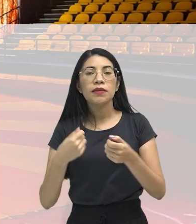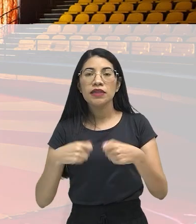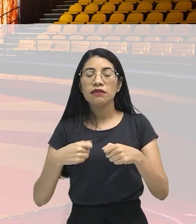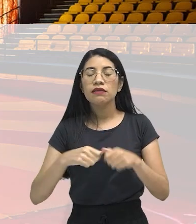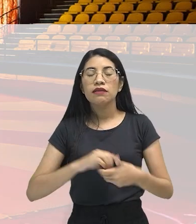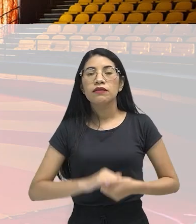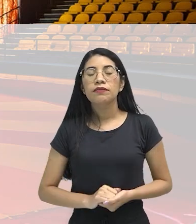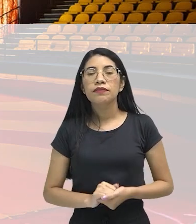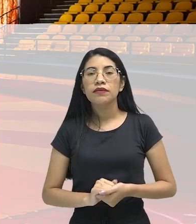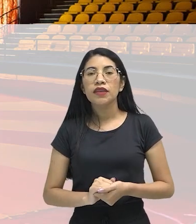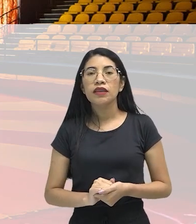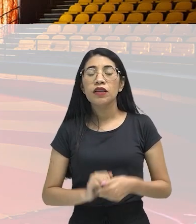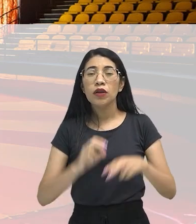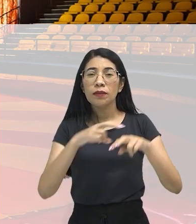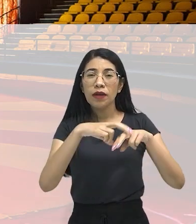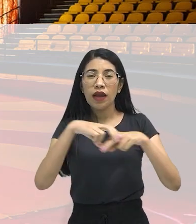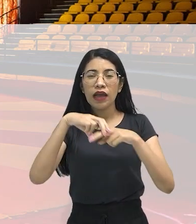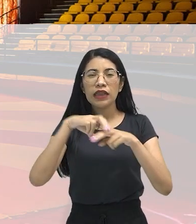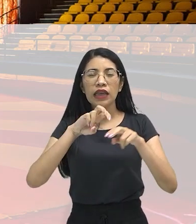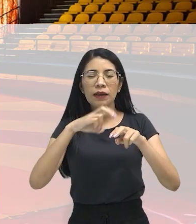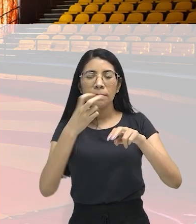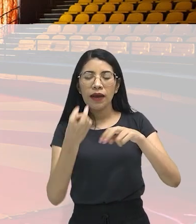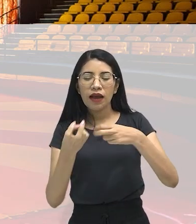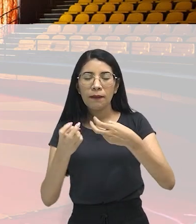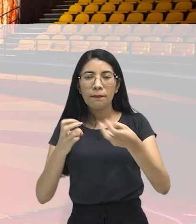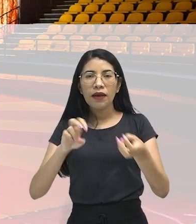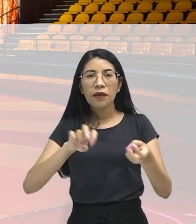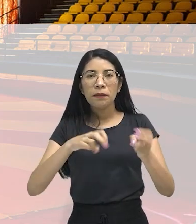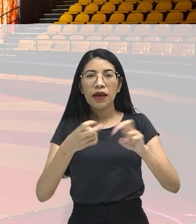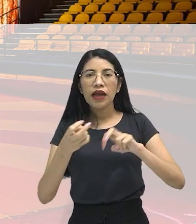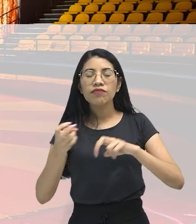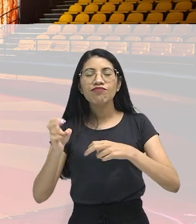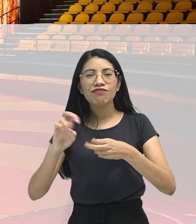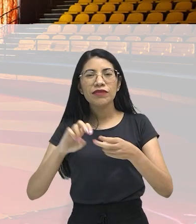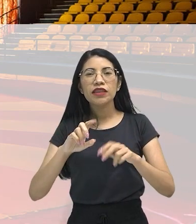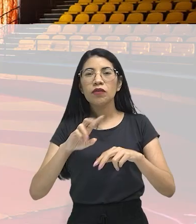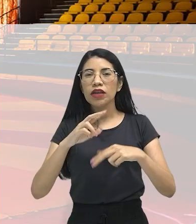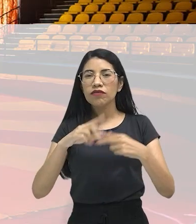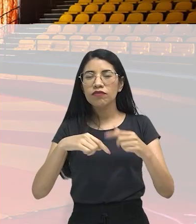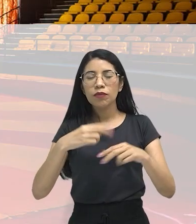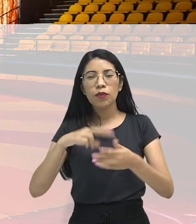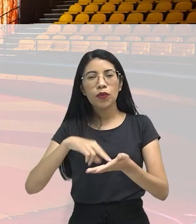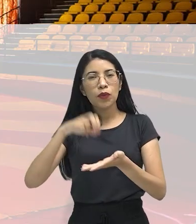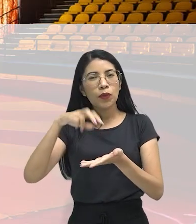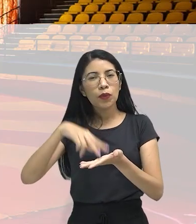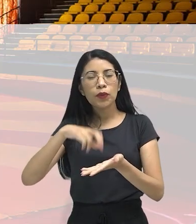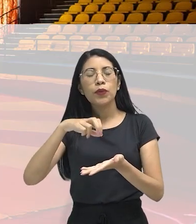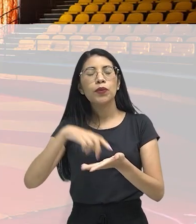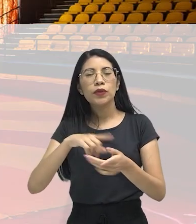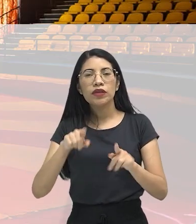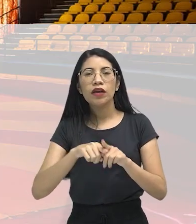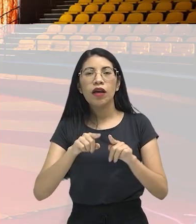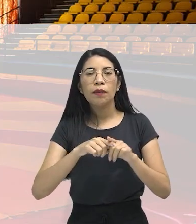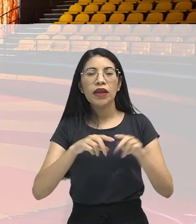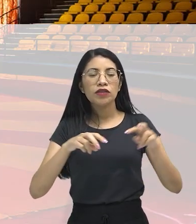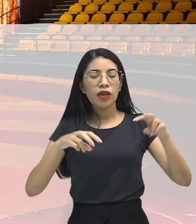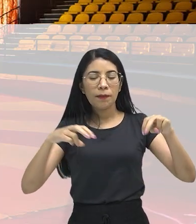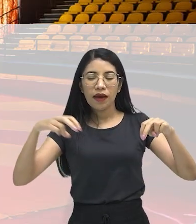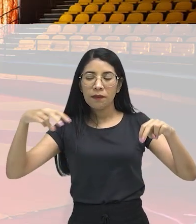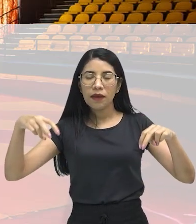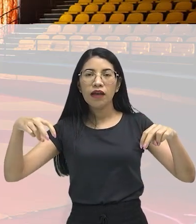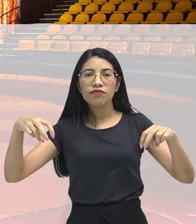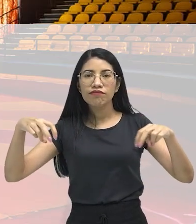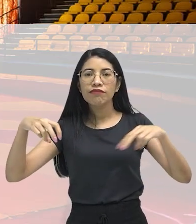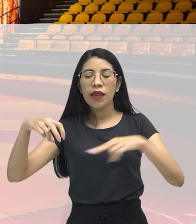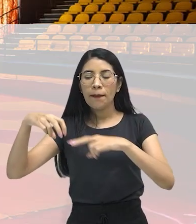eles fazem? Eles fazem acrobacias, eles giram, dão piruetas, são saltos, né, de um ponto a outro.